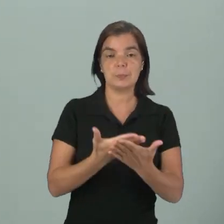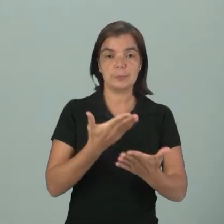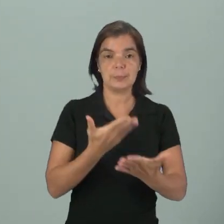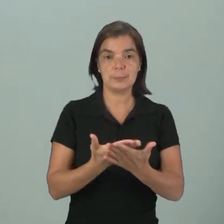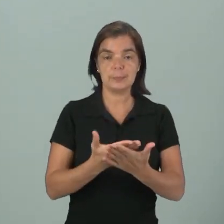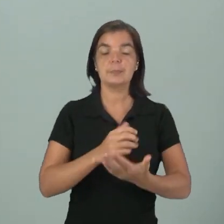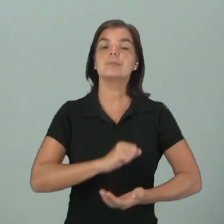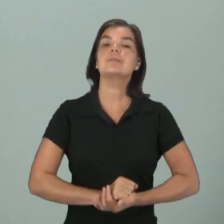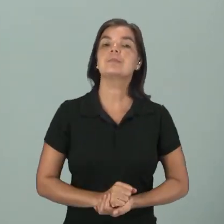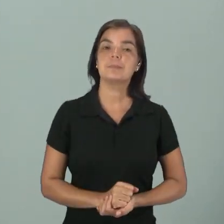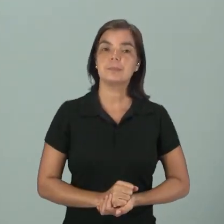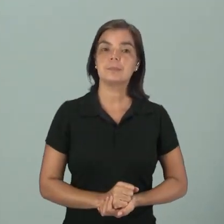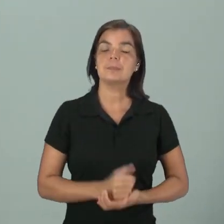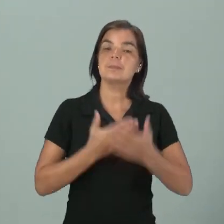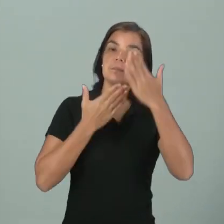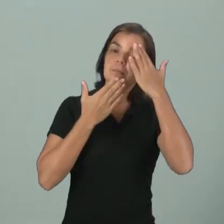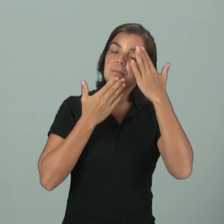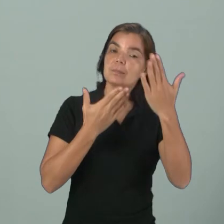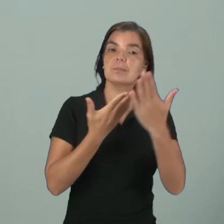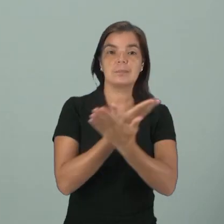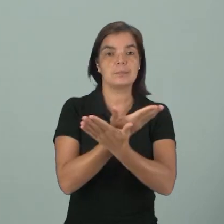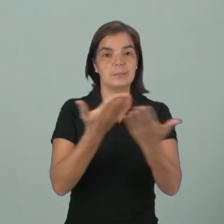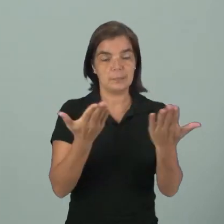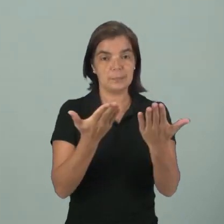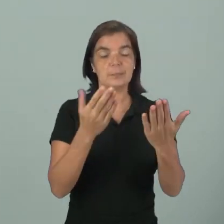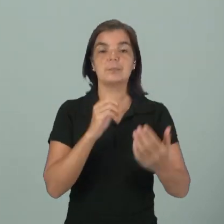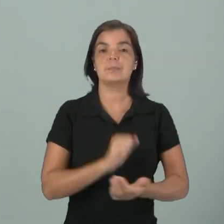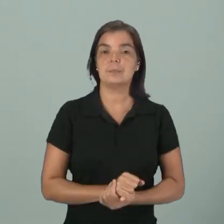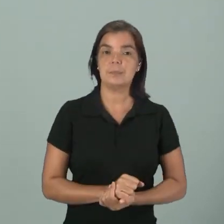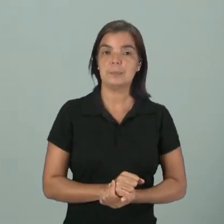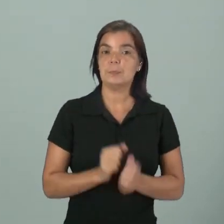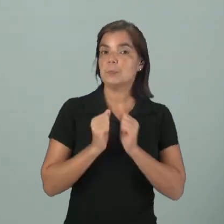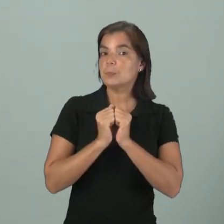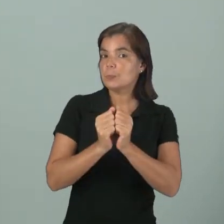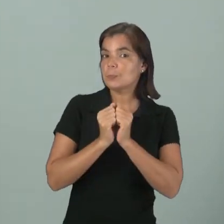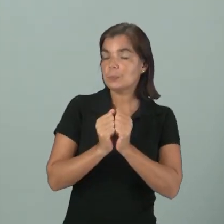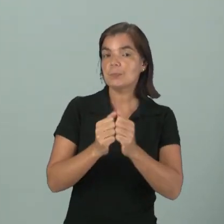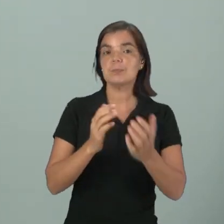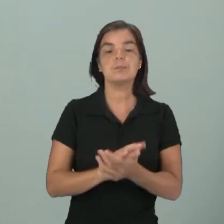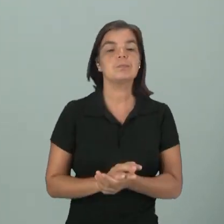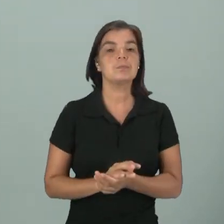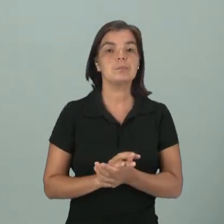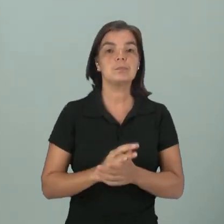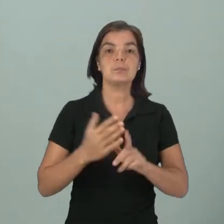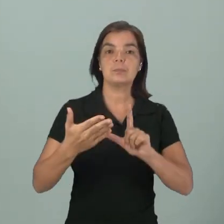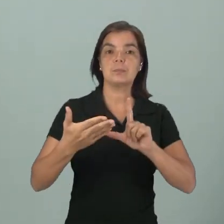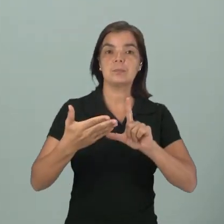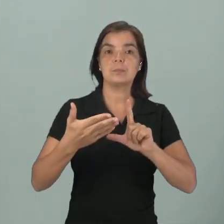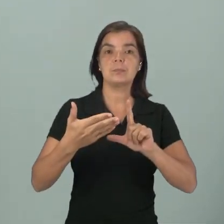finalizando esta videoaula, agradeço você ter nos acompanhado e não deixe